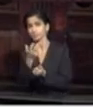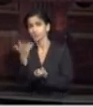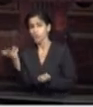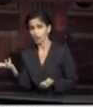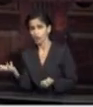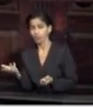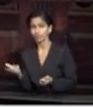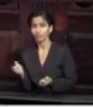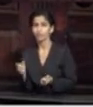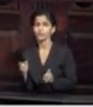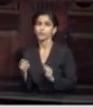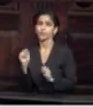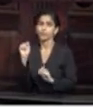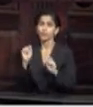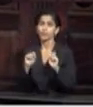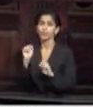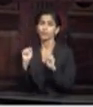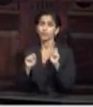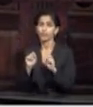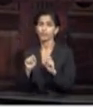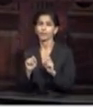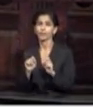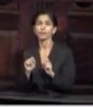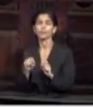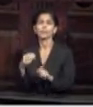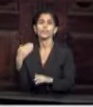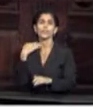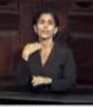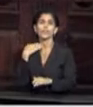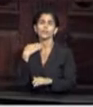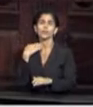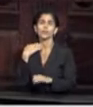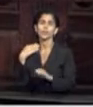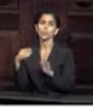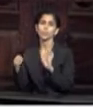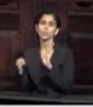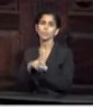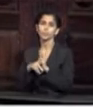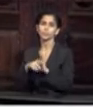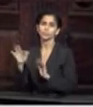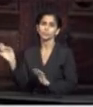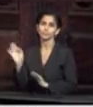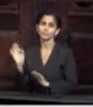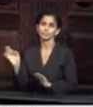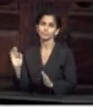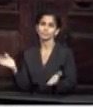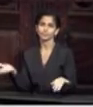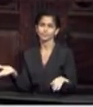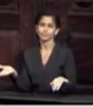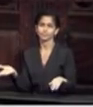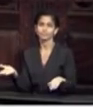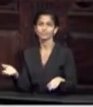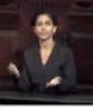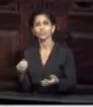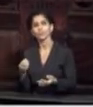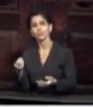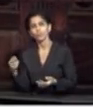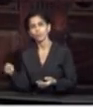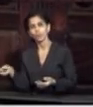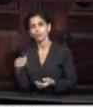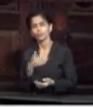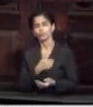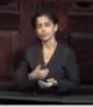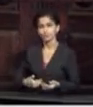SEDAI será uma instituição bancária federal. Ou seja, o governo